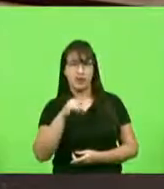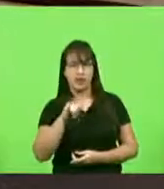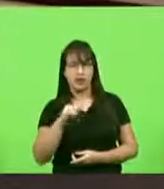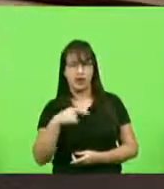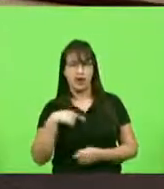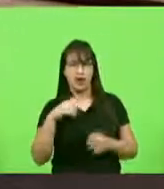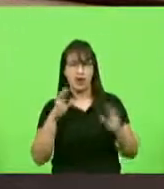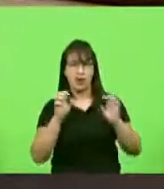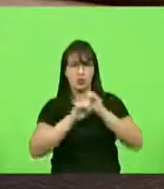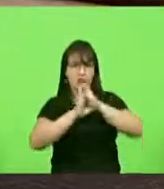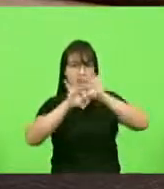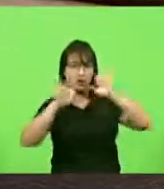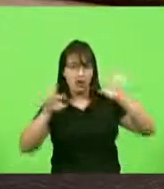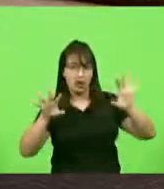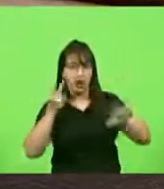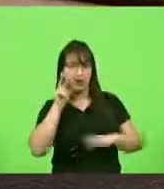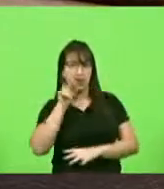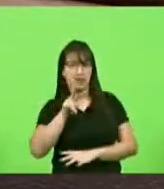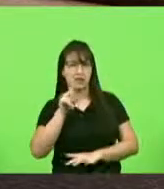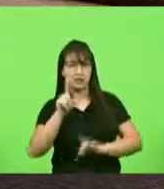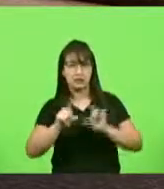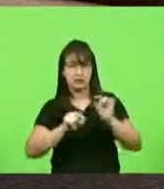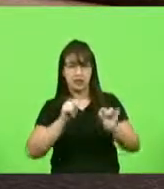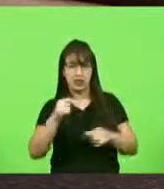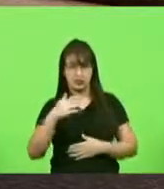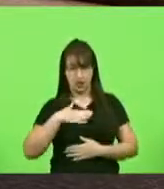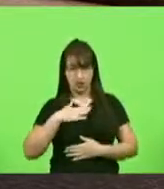muito clara dessa questão. Para mim,